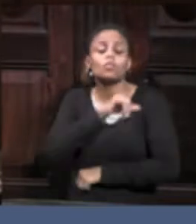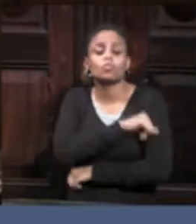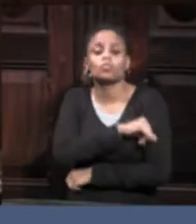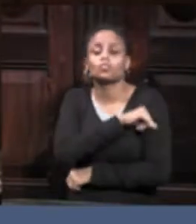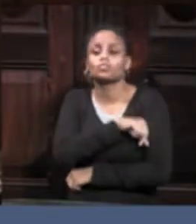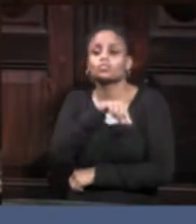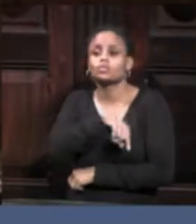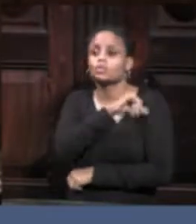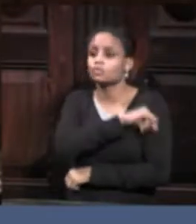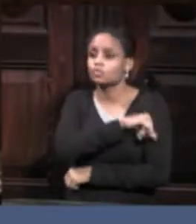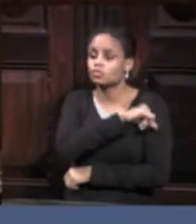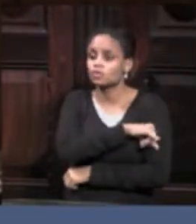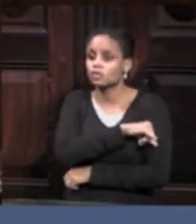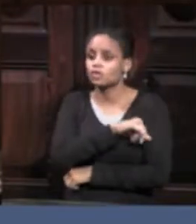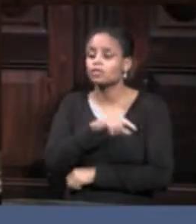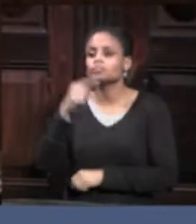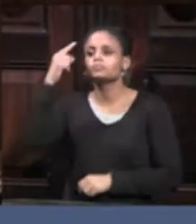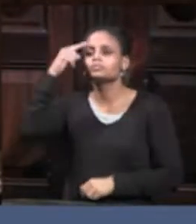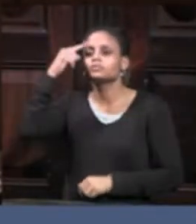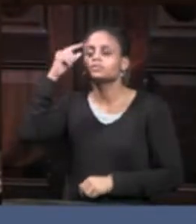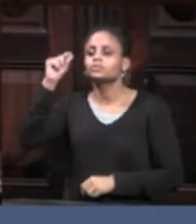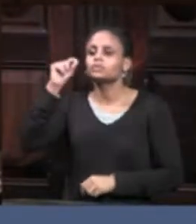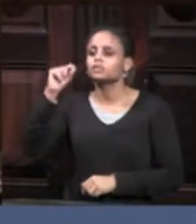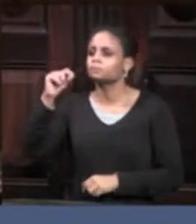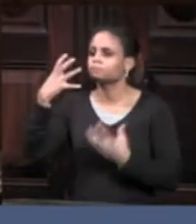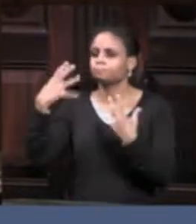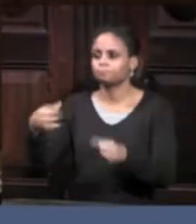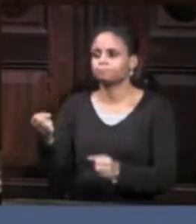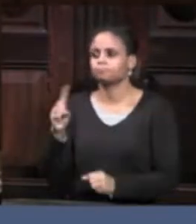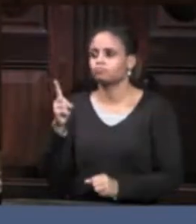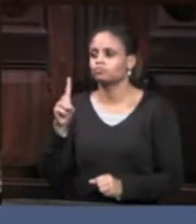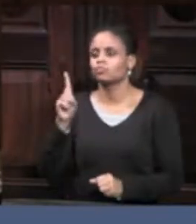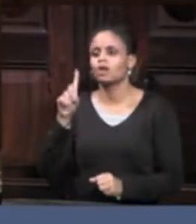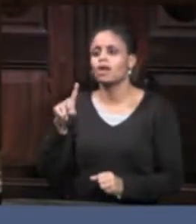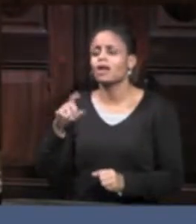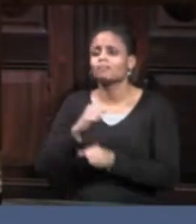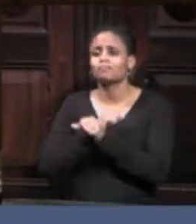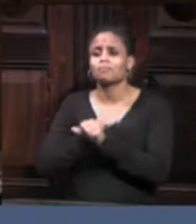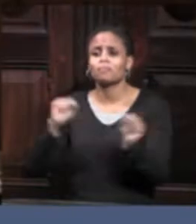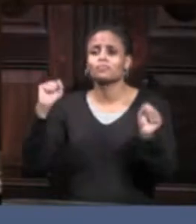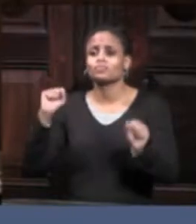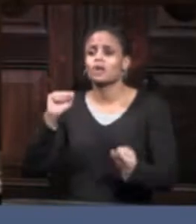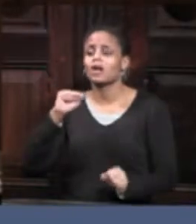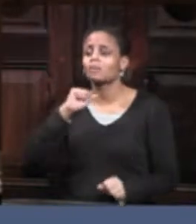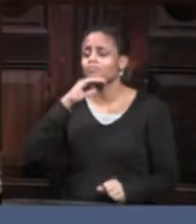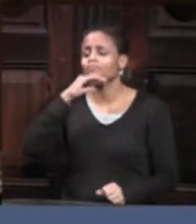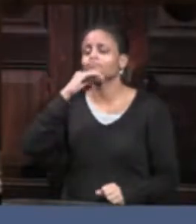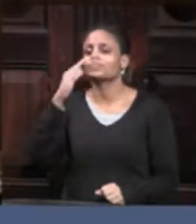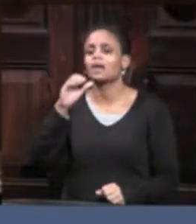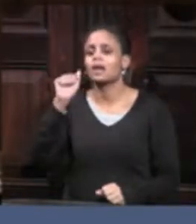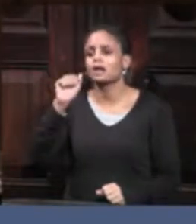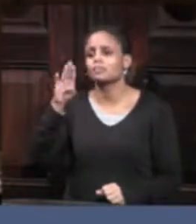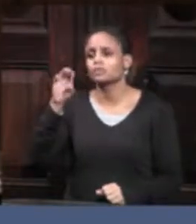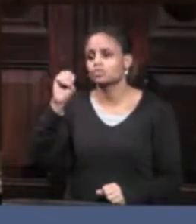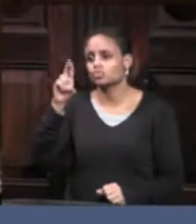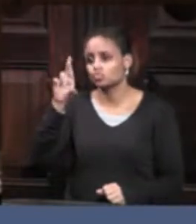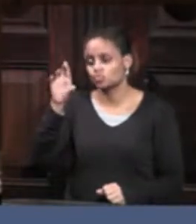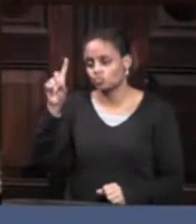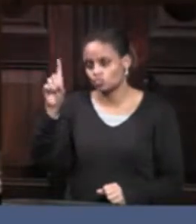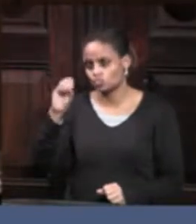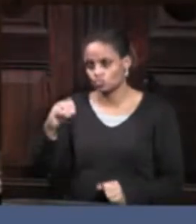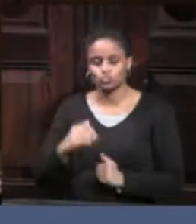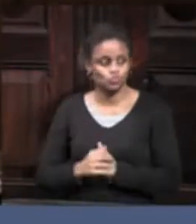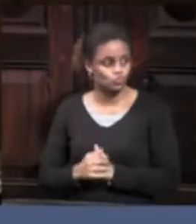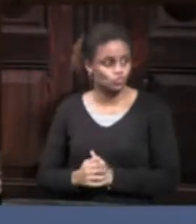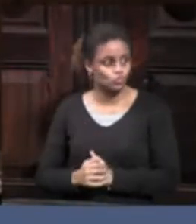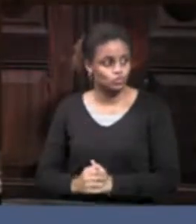Janeiro a esse absurdo que é buscar o Supremo